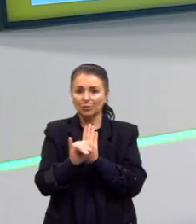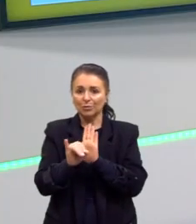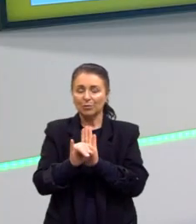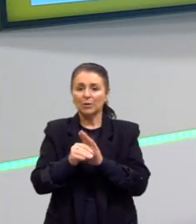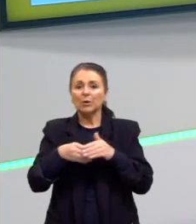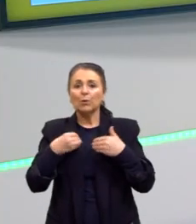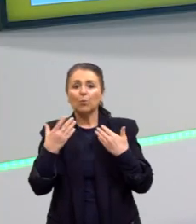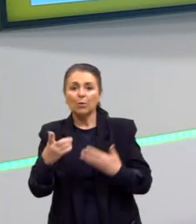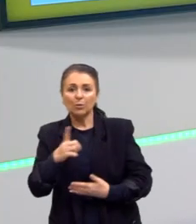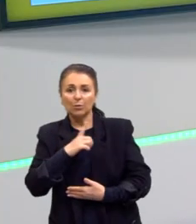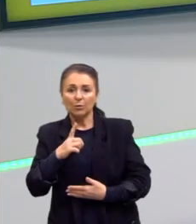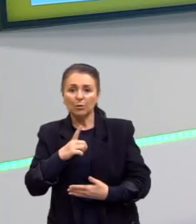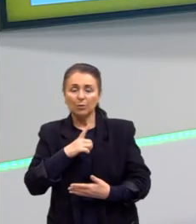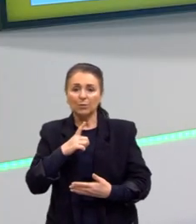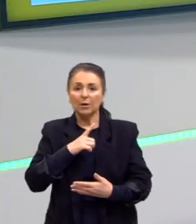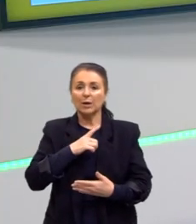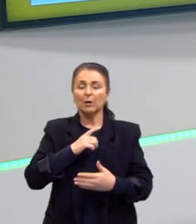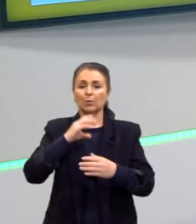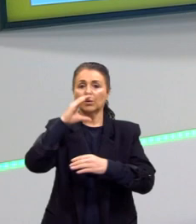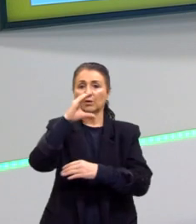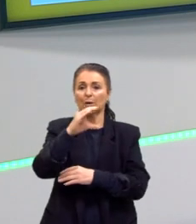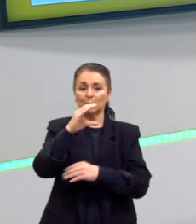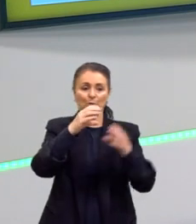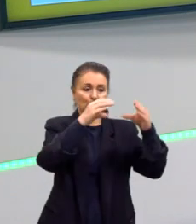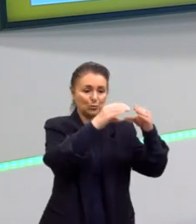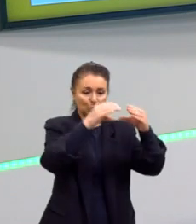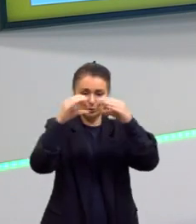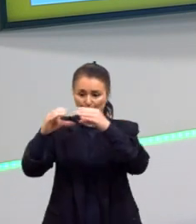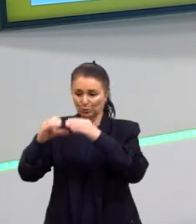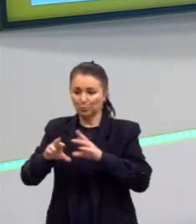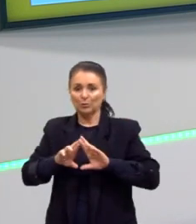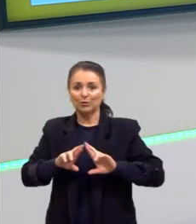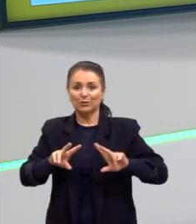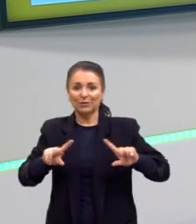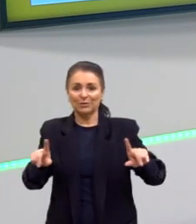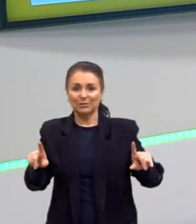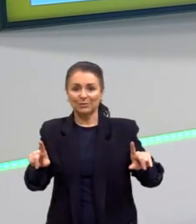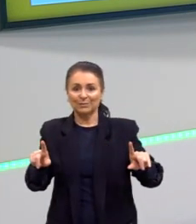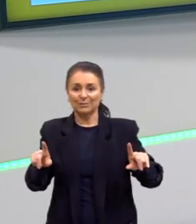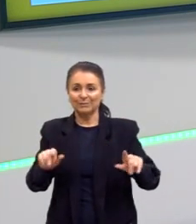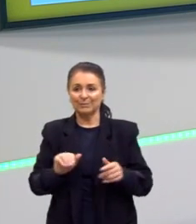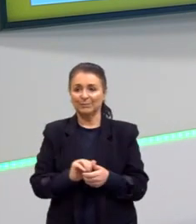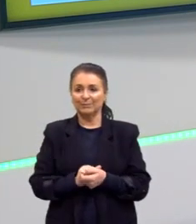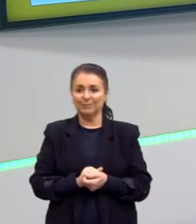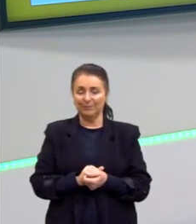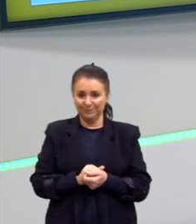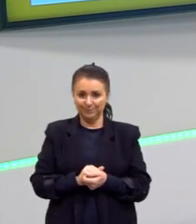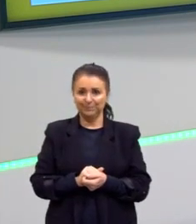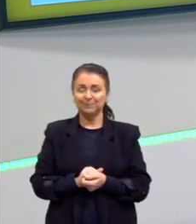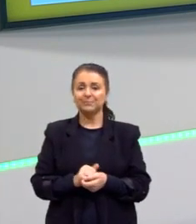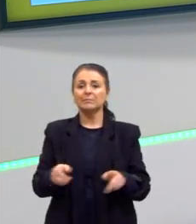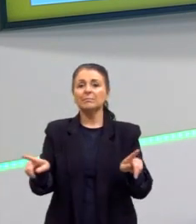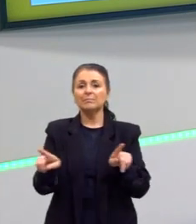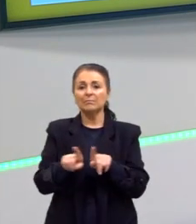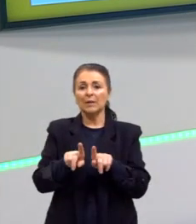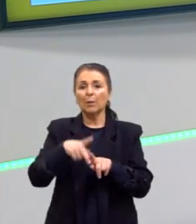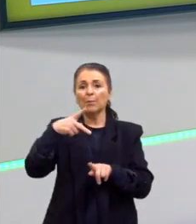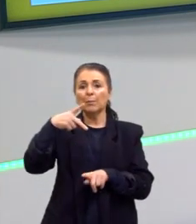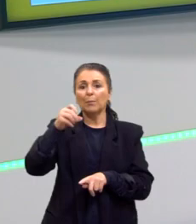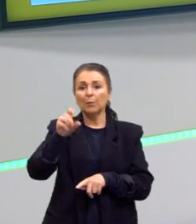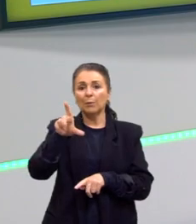quando se tem um carbono quiral a nossa cadeia Prince E aí é bom voltando dos